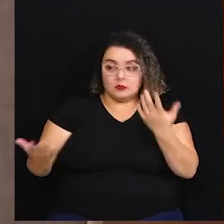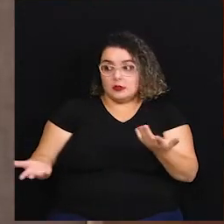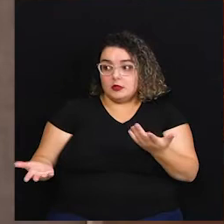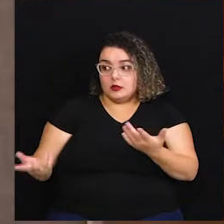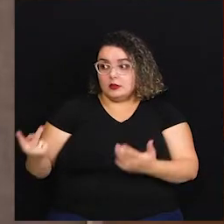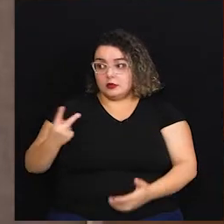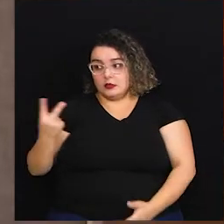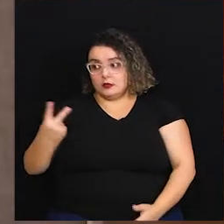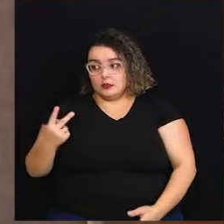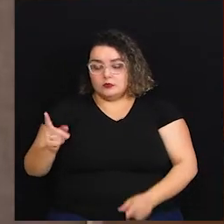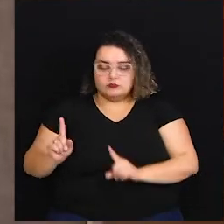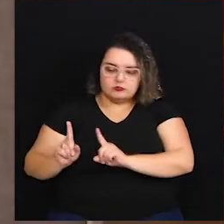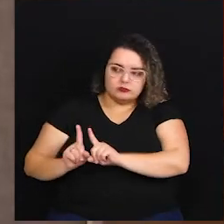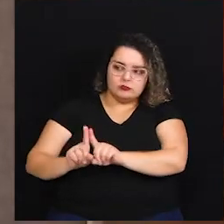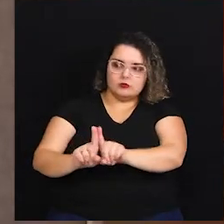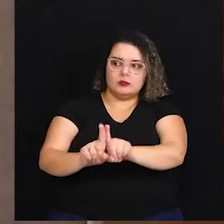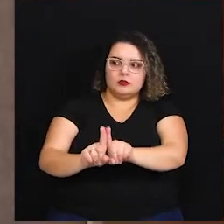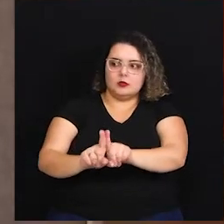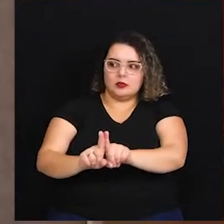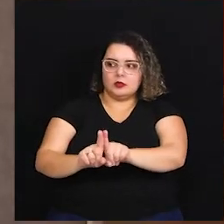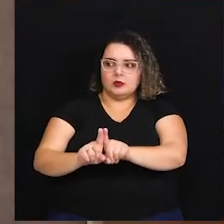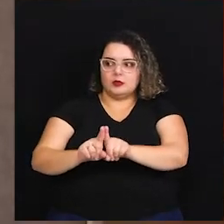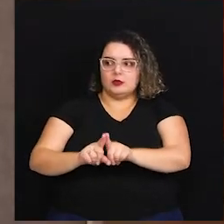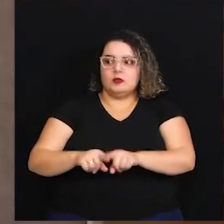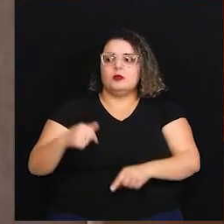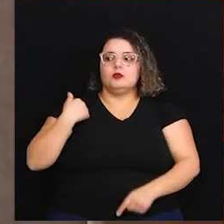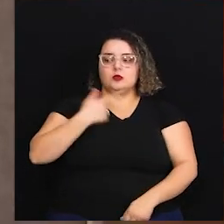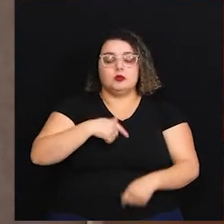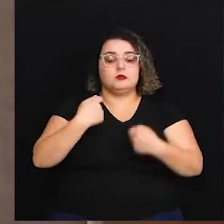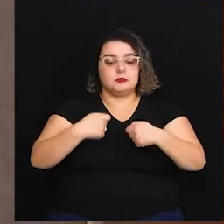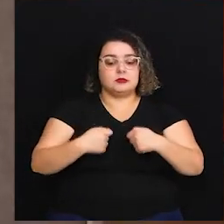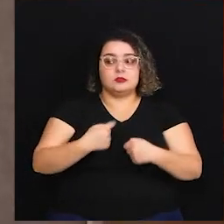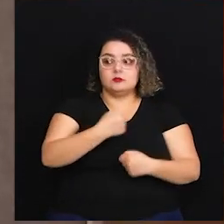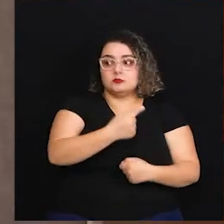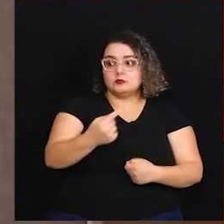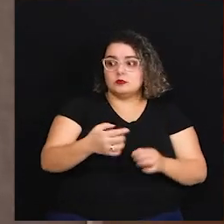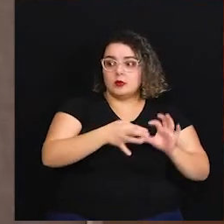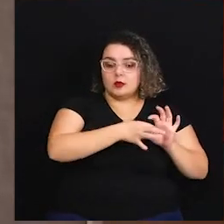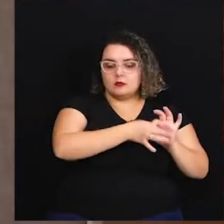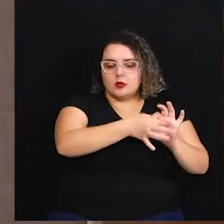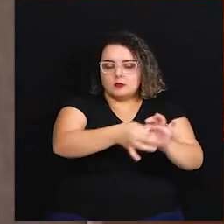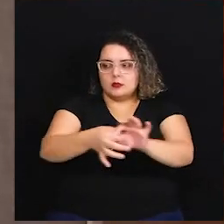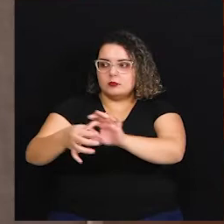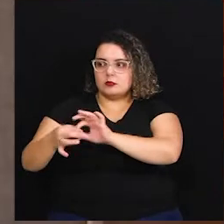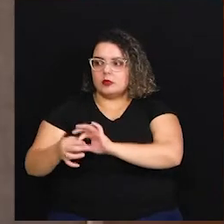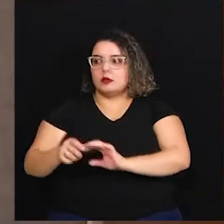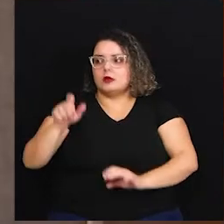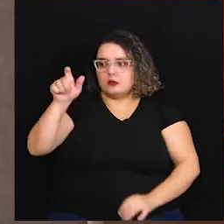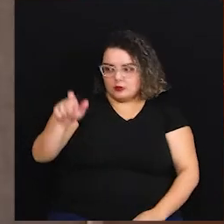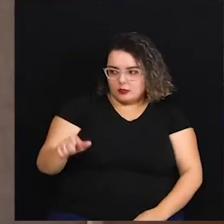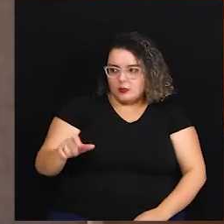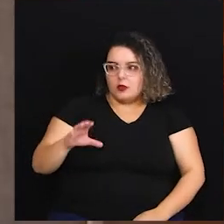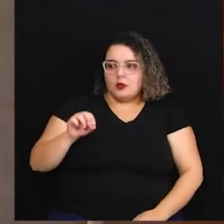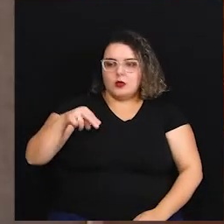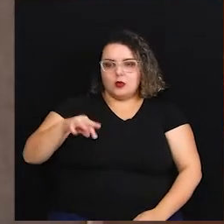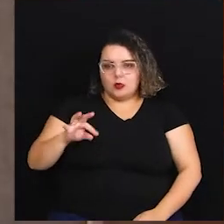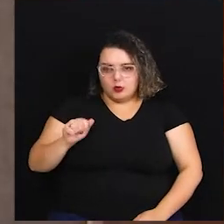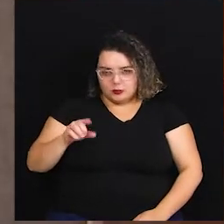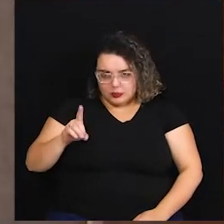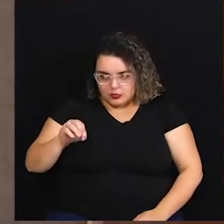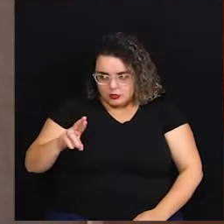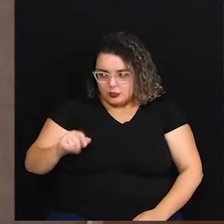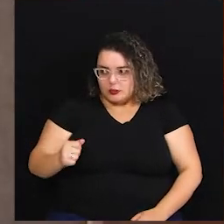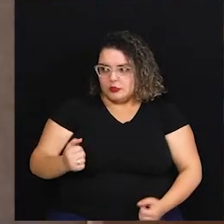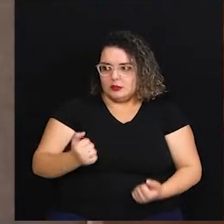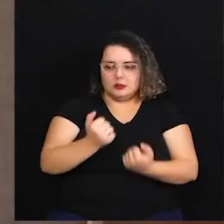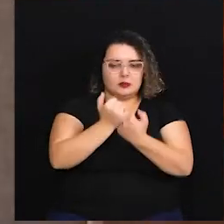como novamente corro eu nos parceiros, porque, gente, nós somos um círculo, nós precisamos um do outro. Aí eu corro para um amigo que é contador, que tá me